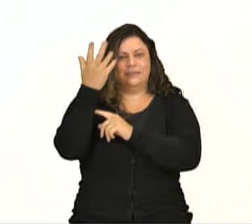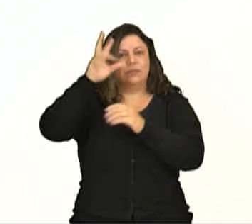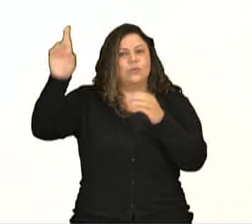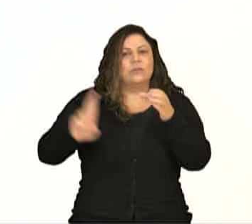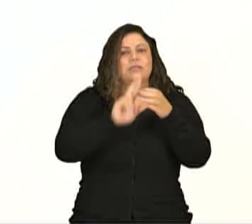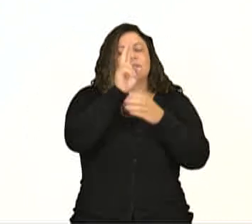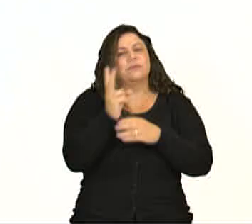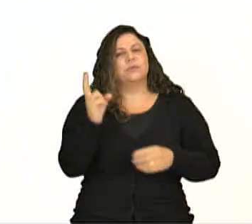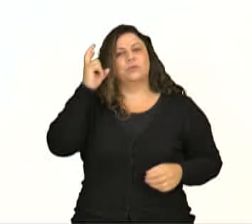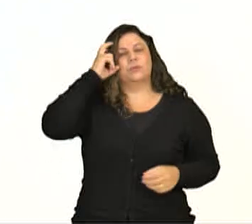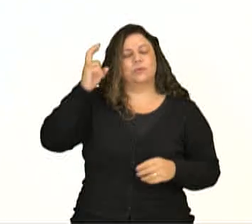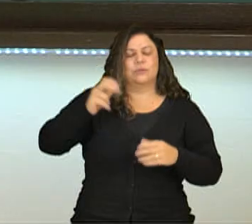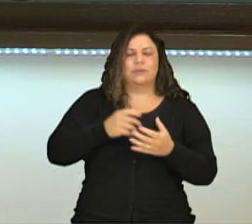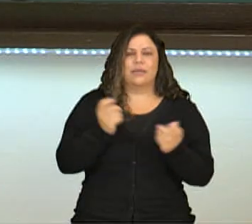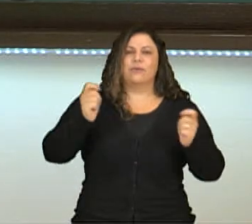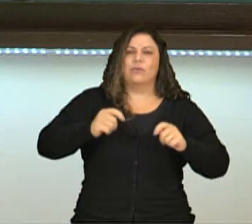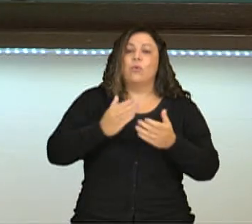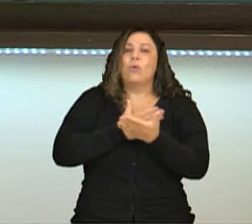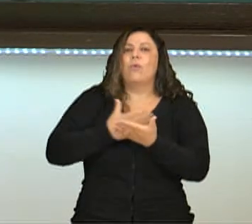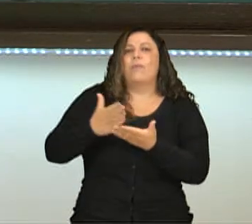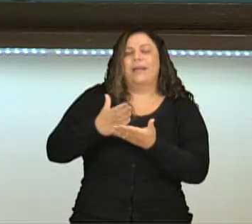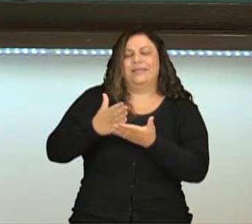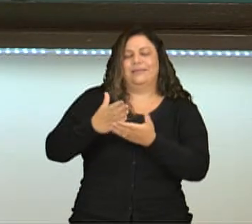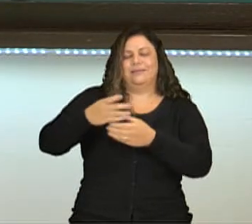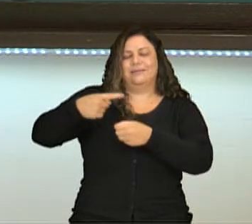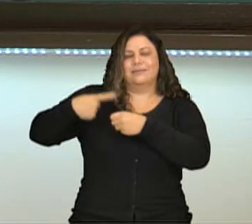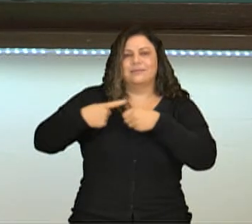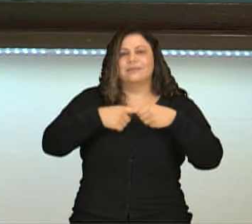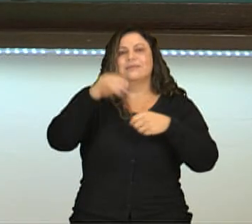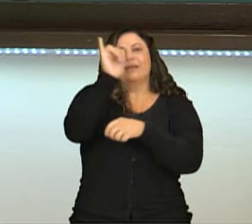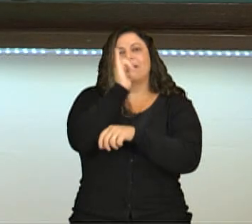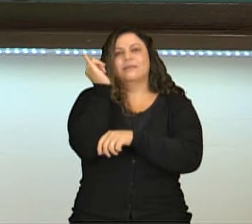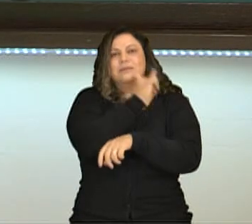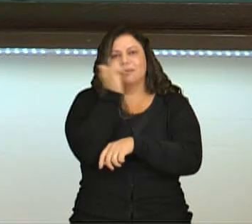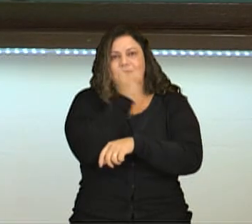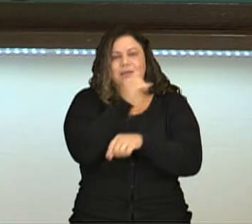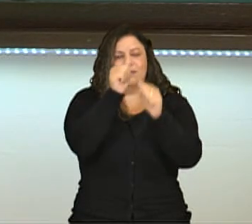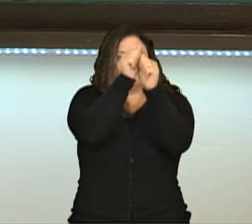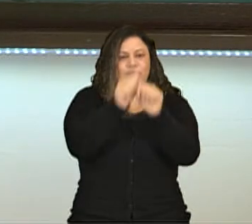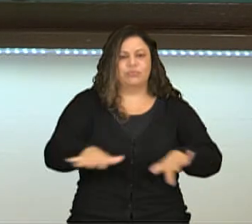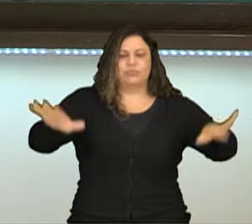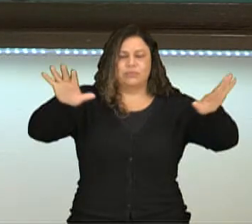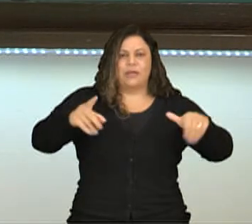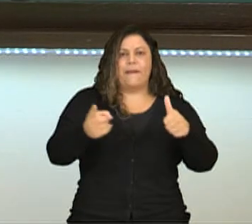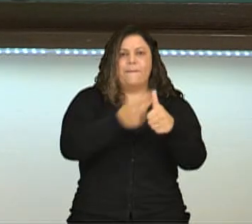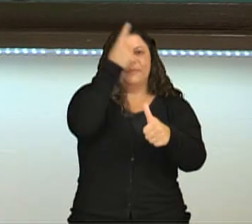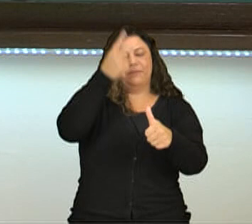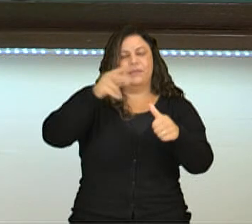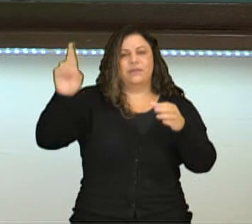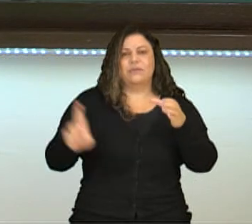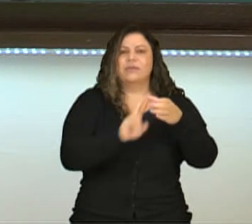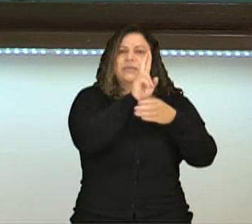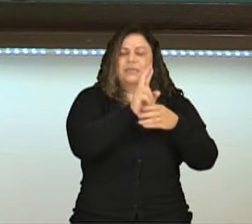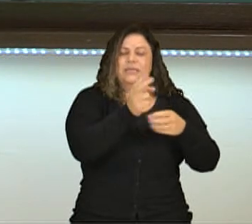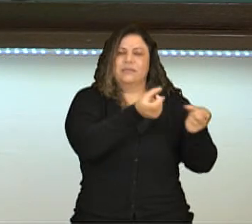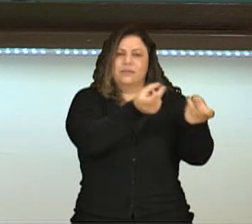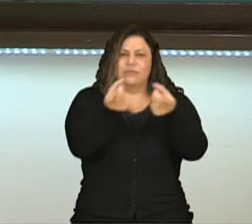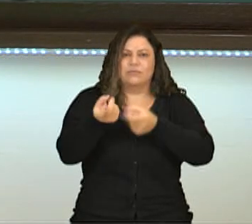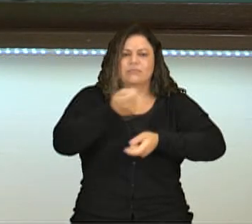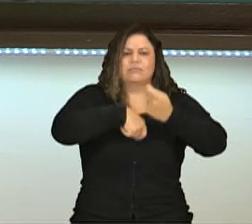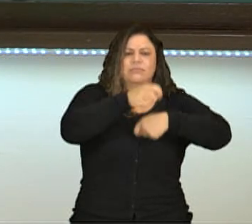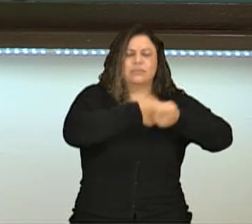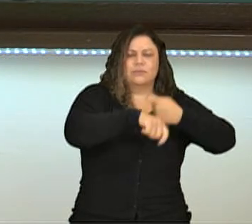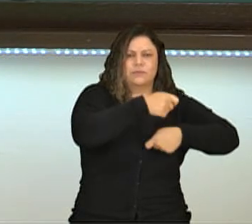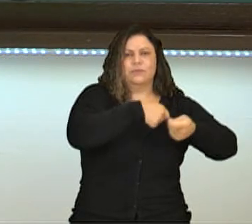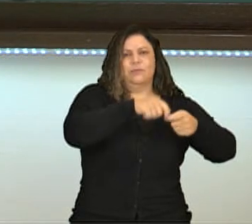movimento que começa nas cidades italianas e se espalha. Lembra, então surge primeiro o renascimento comercial, a partir do